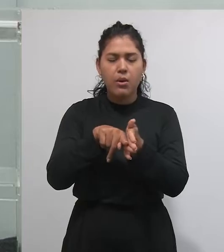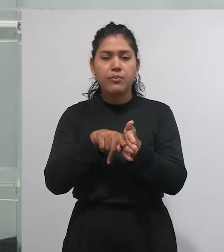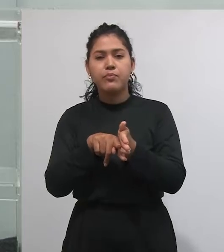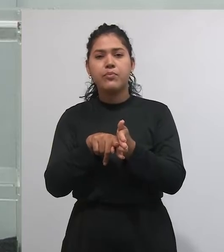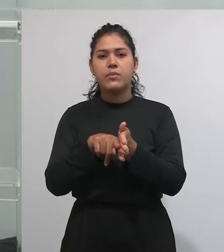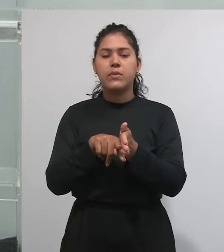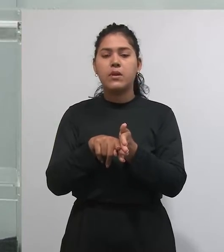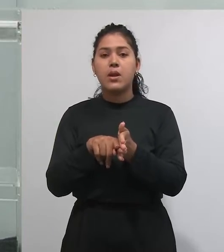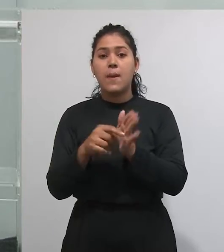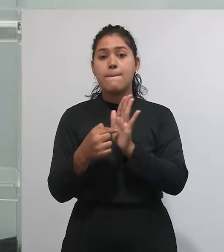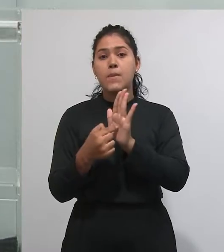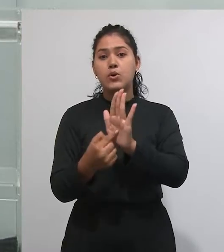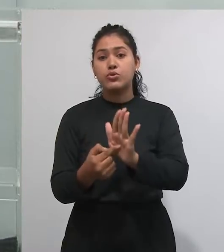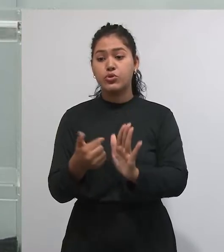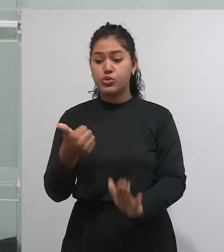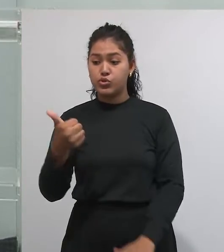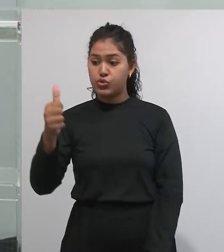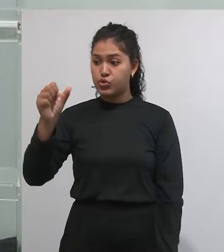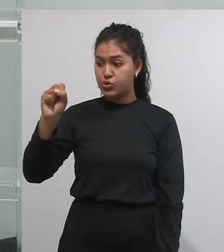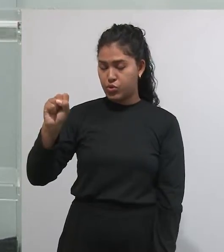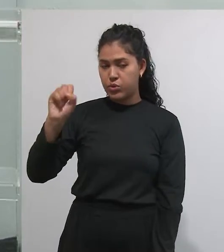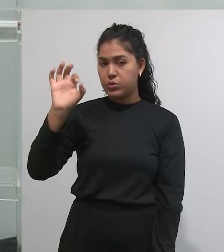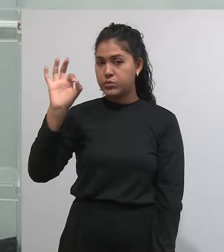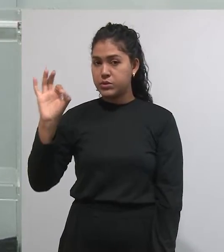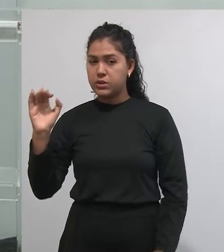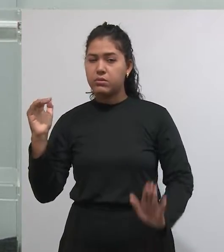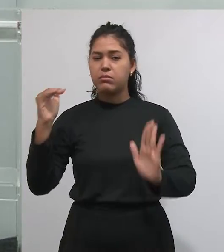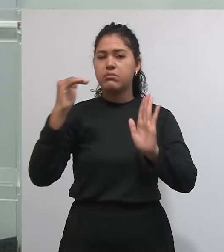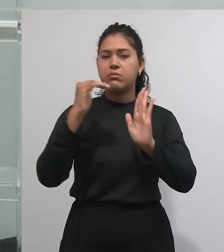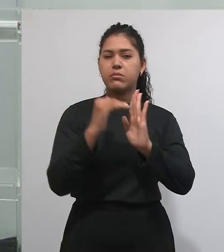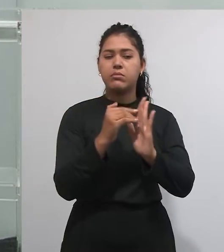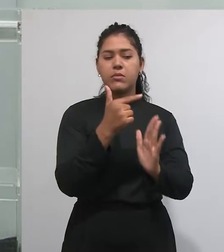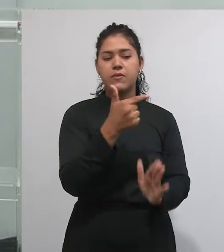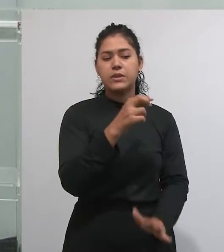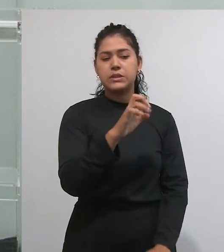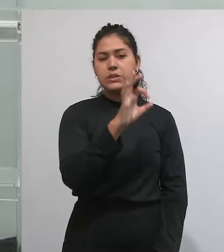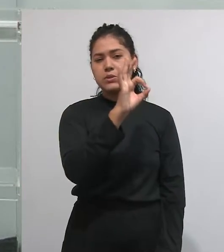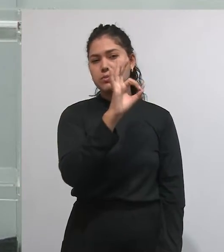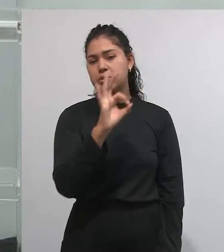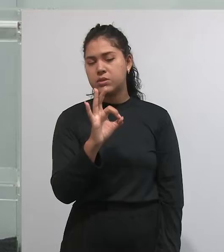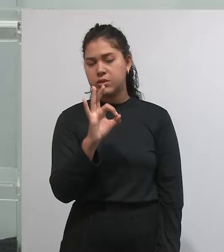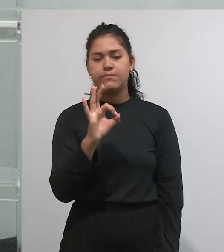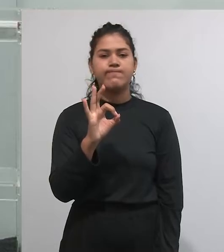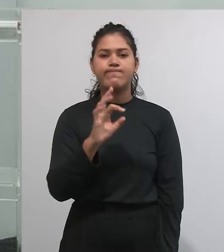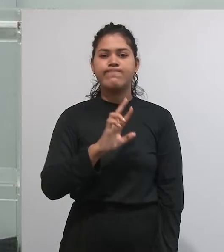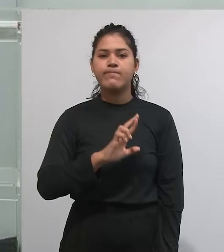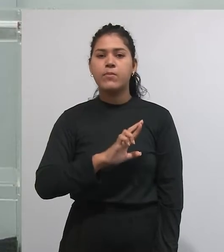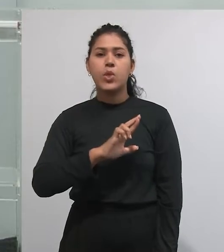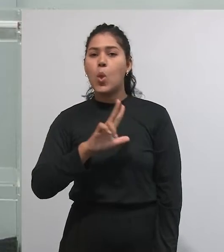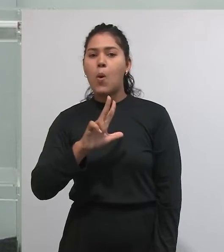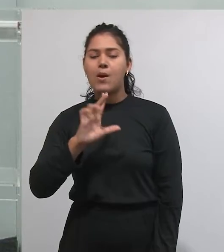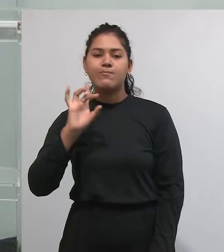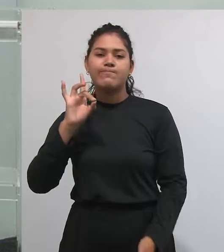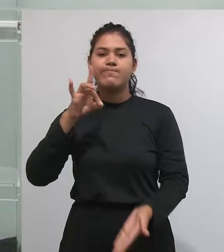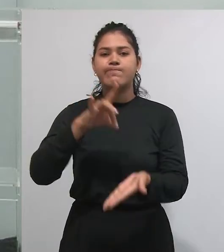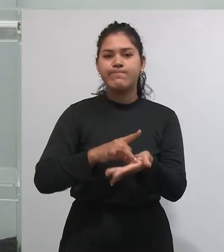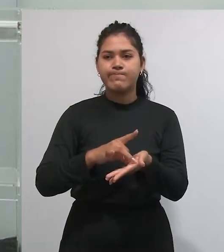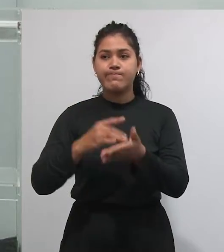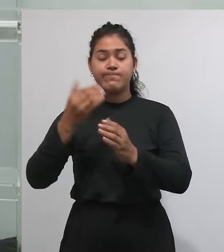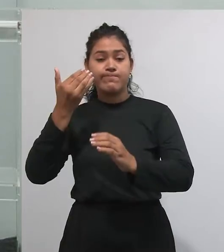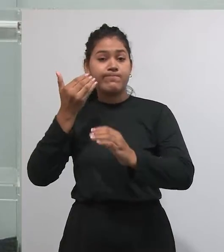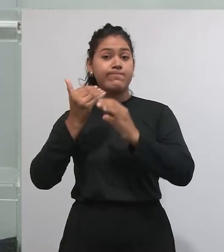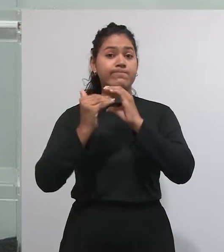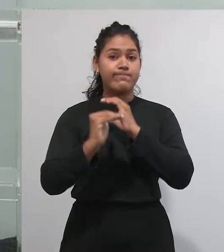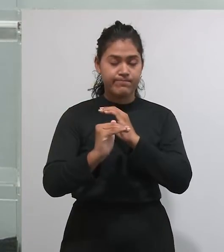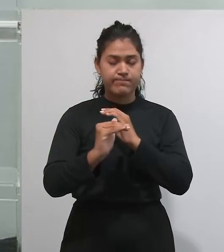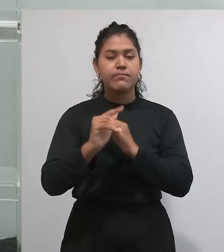os 18% e os 25%, eles não são devidamente destinados,